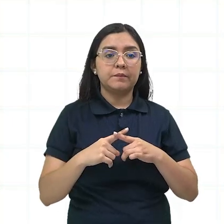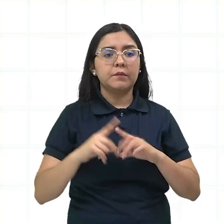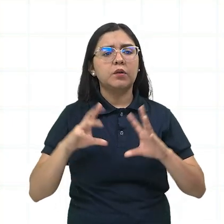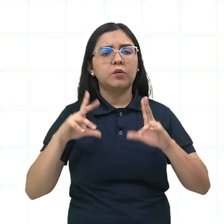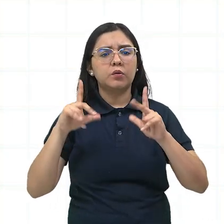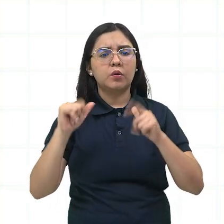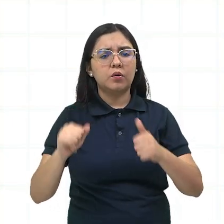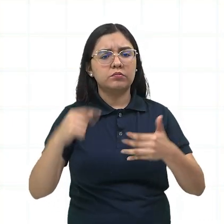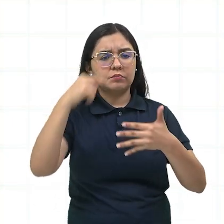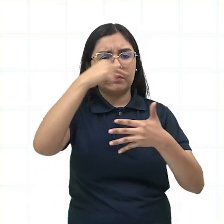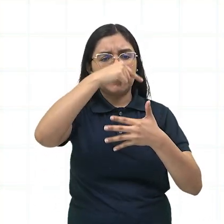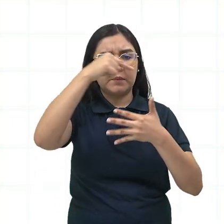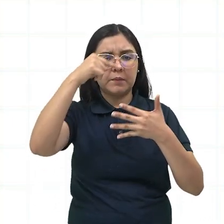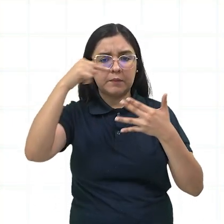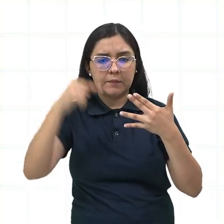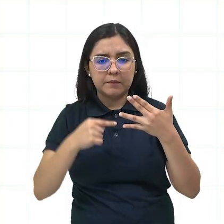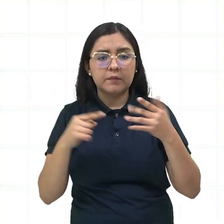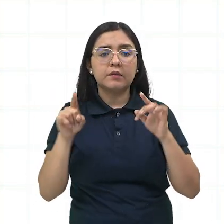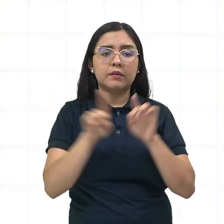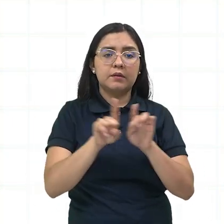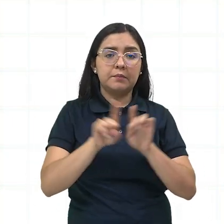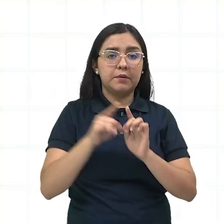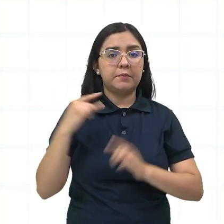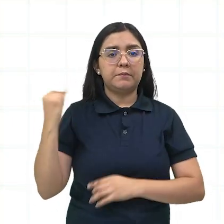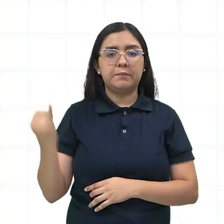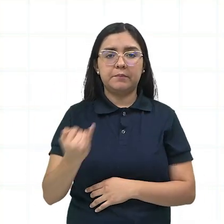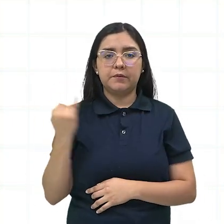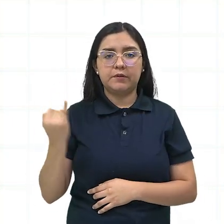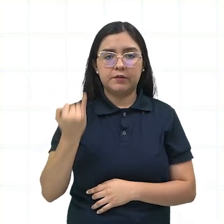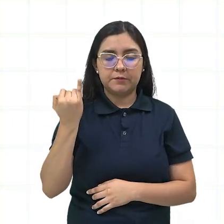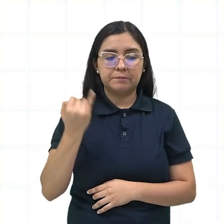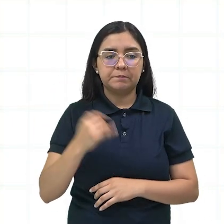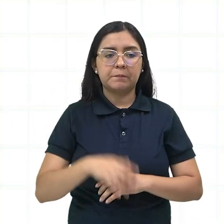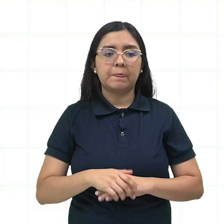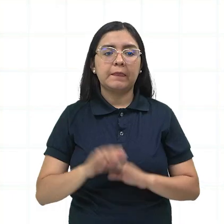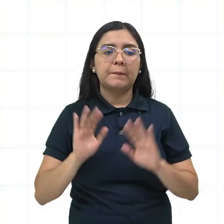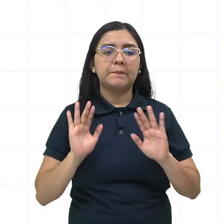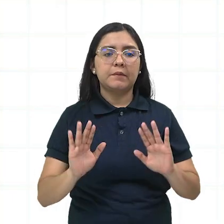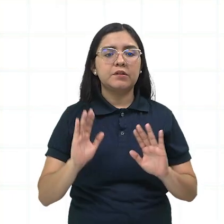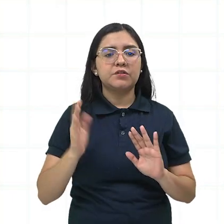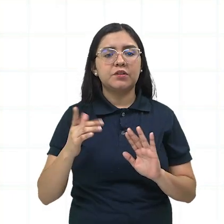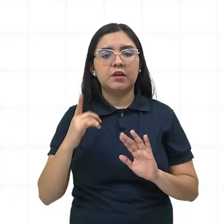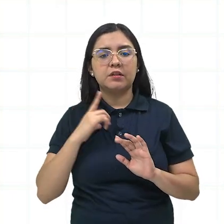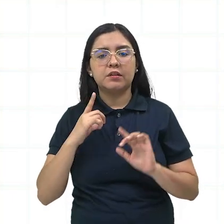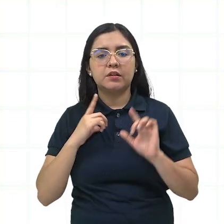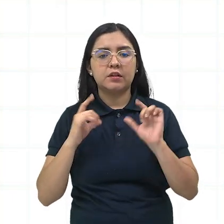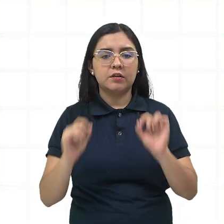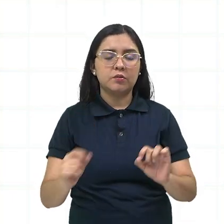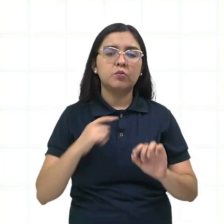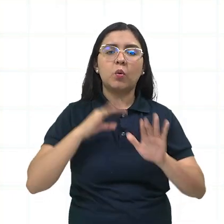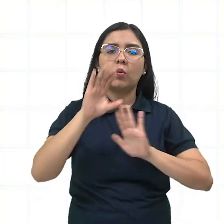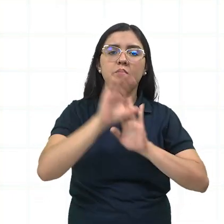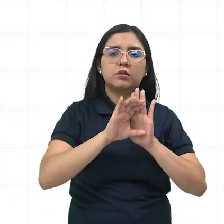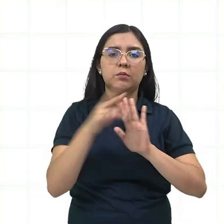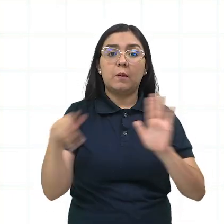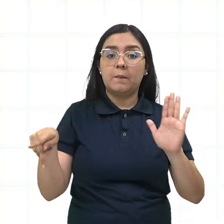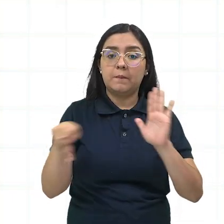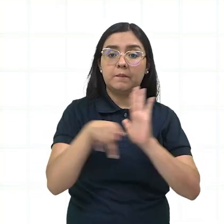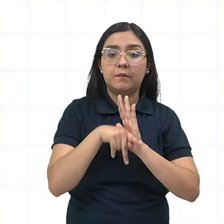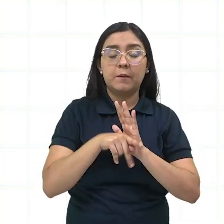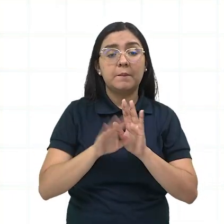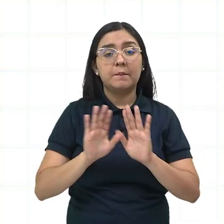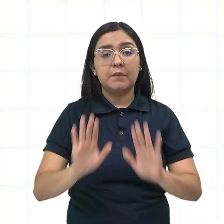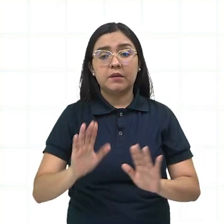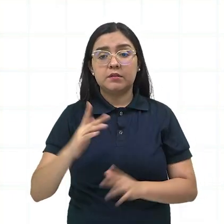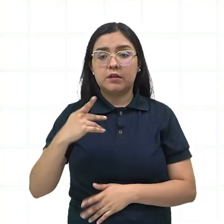essas aqui, elas também são importantes, mas elas já têm por si só um conceito, enquanto